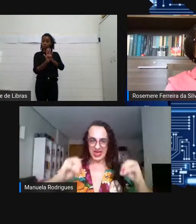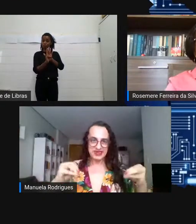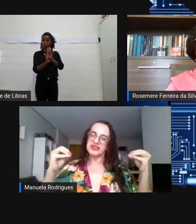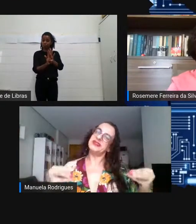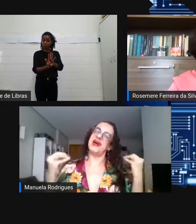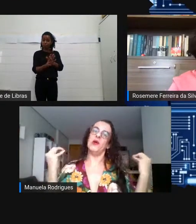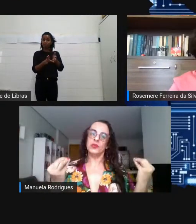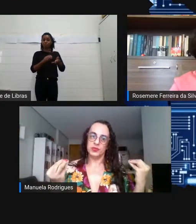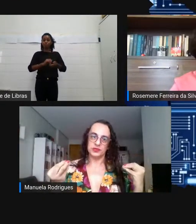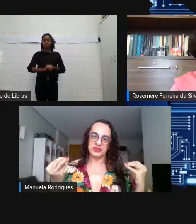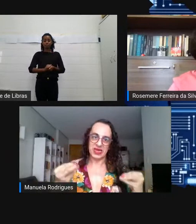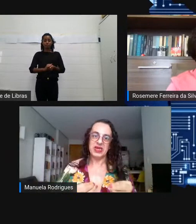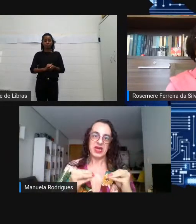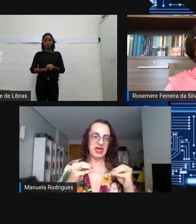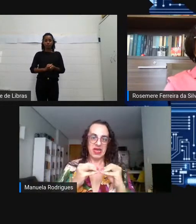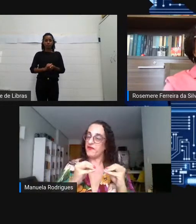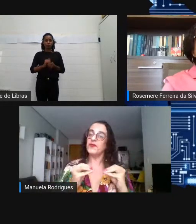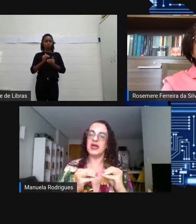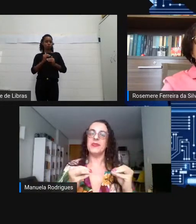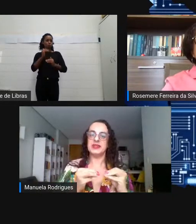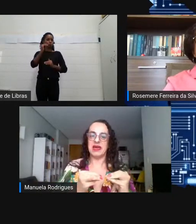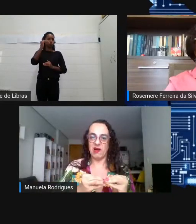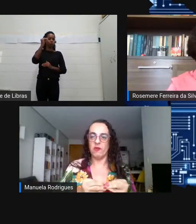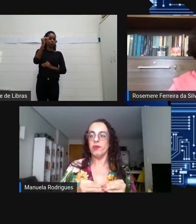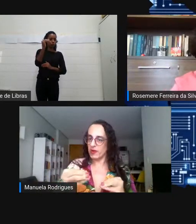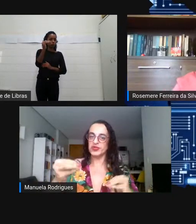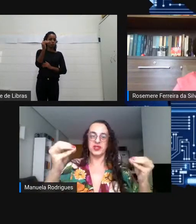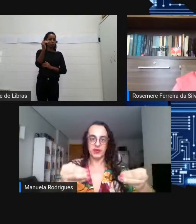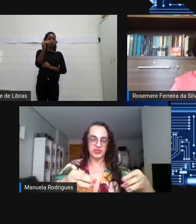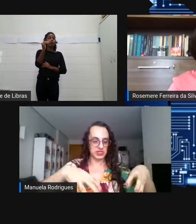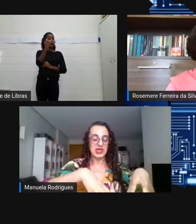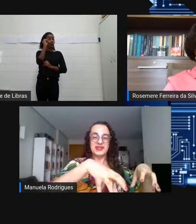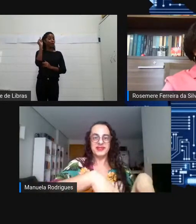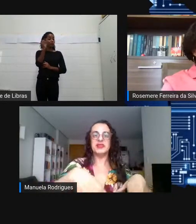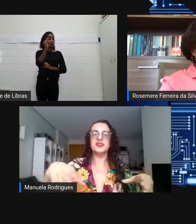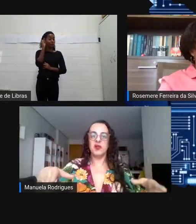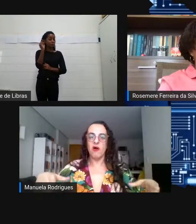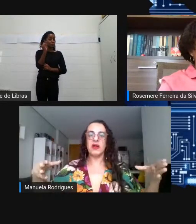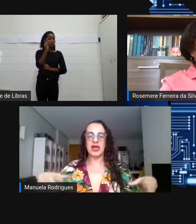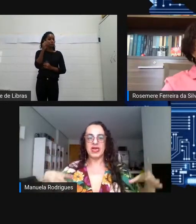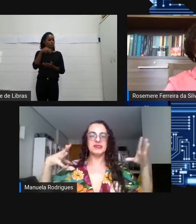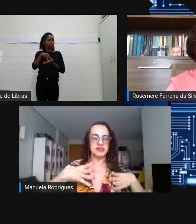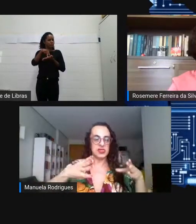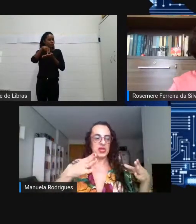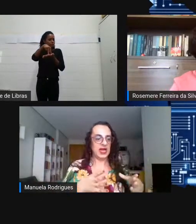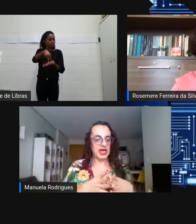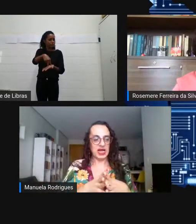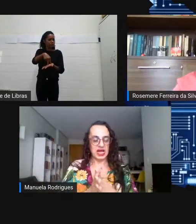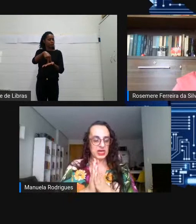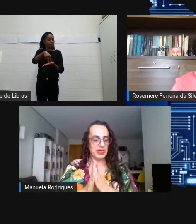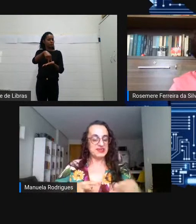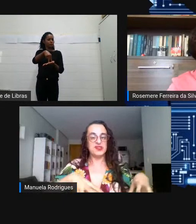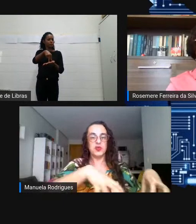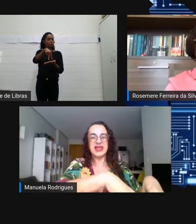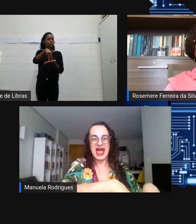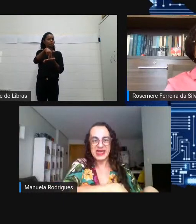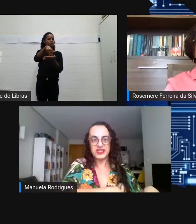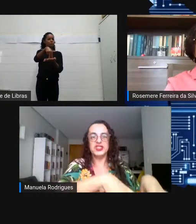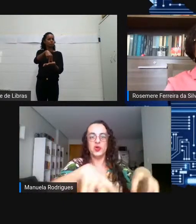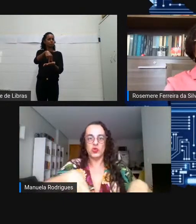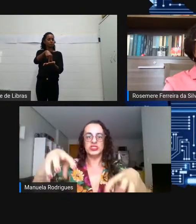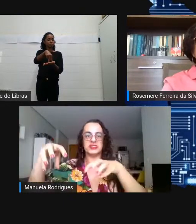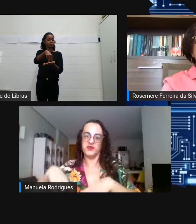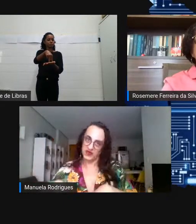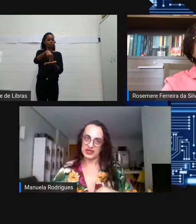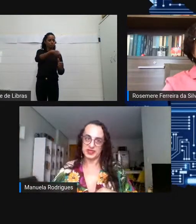Então, esse salto, né, é fundamental, porque justamente você desloca esses